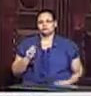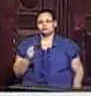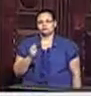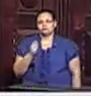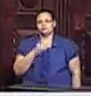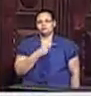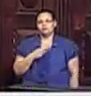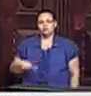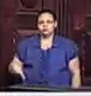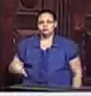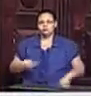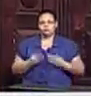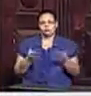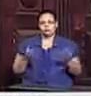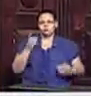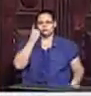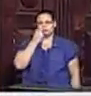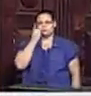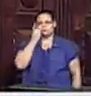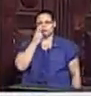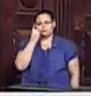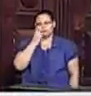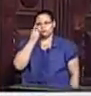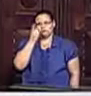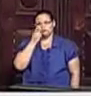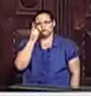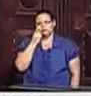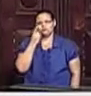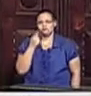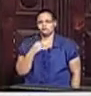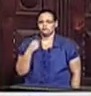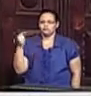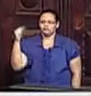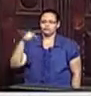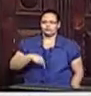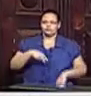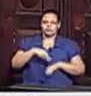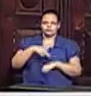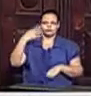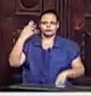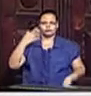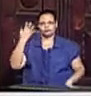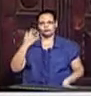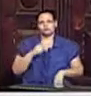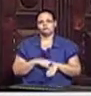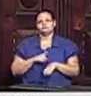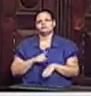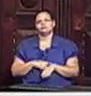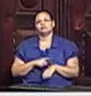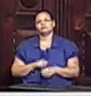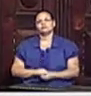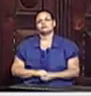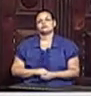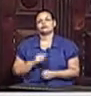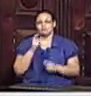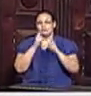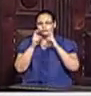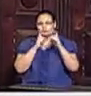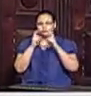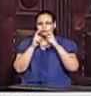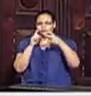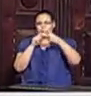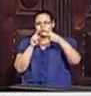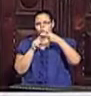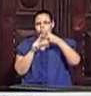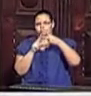Senhora Presidente, senhoras e senhores deputados, eu venho aqui a essa tribuna nesse momento a discutir dois